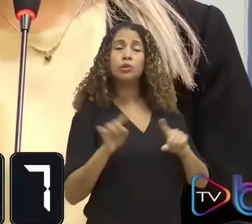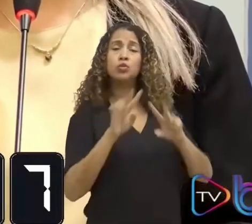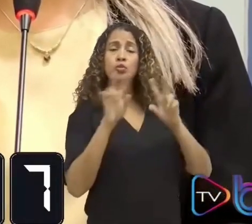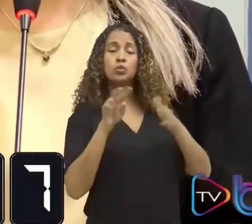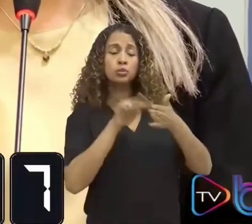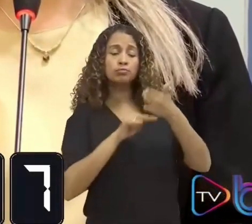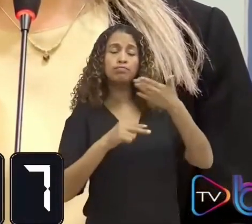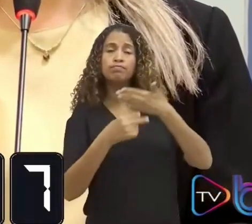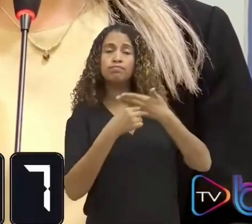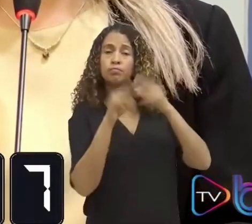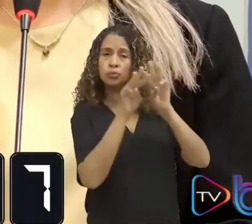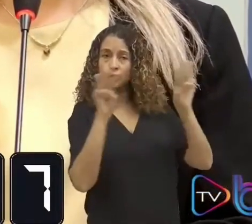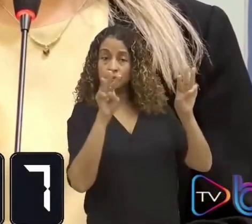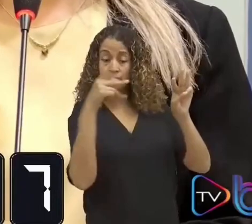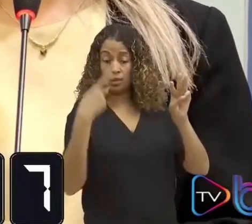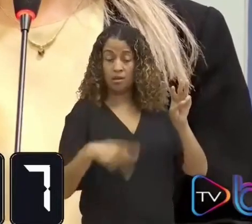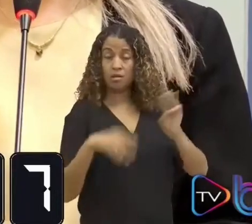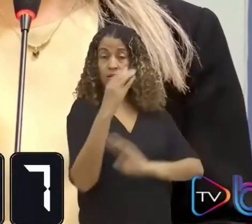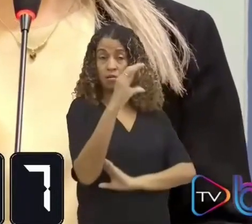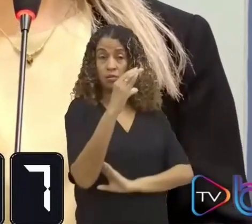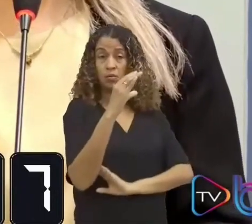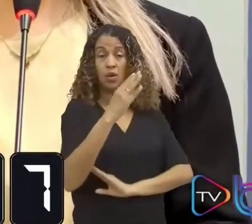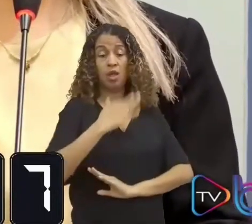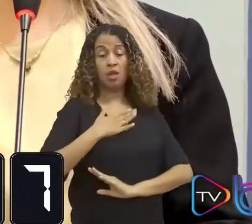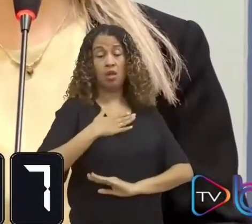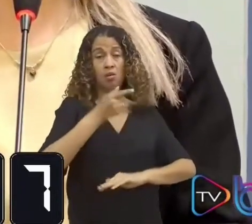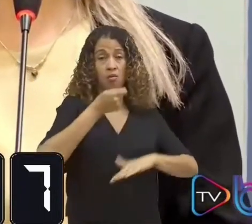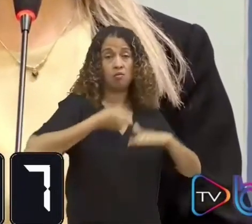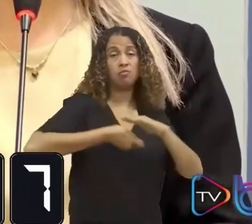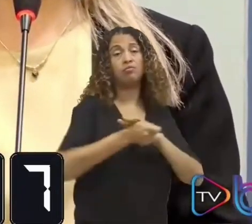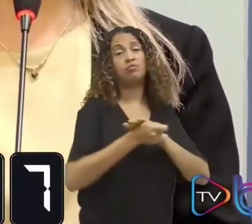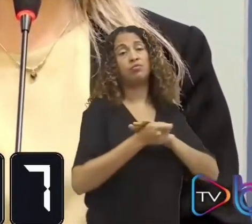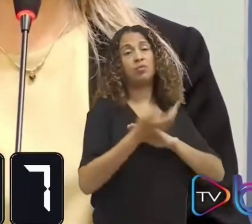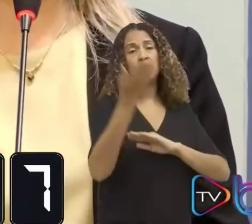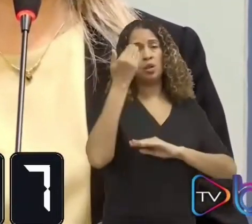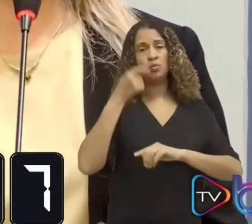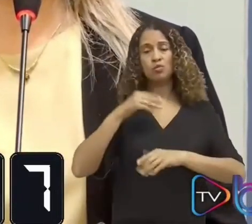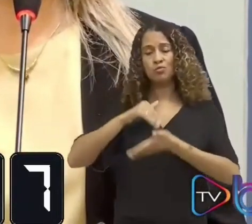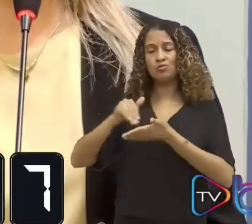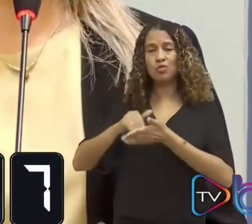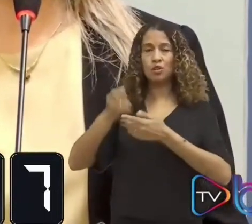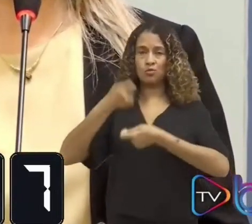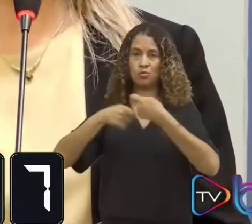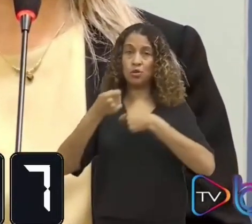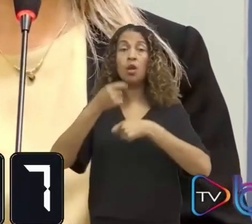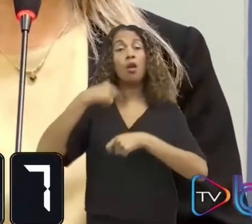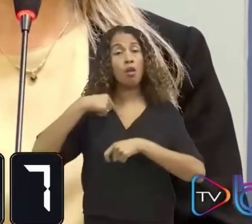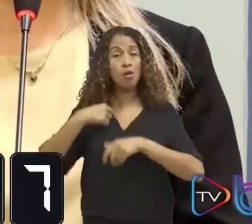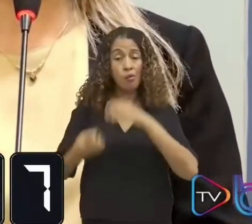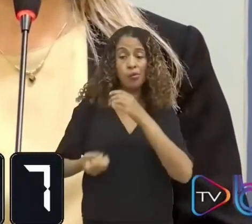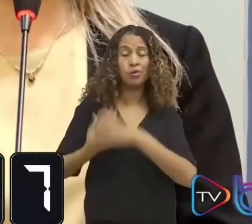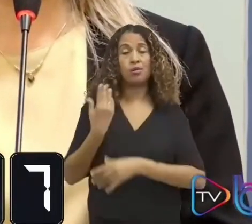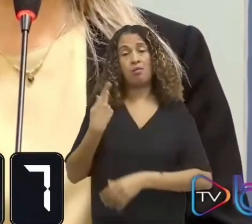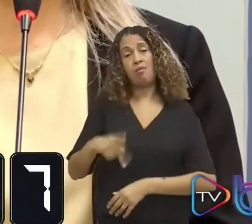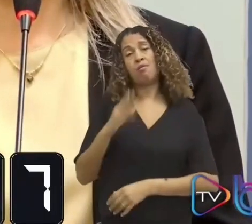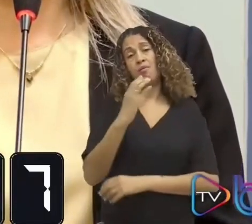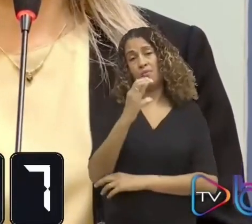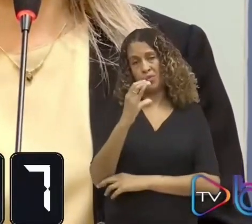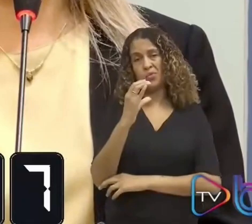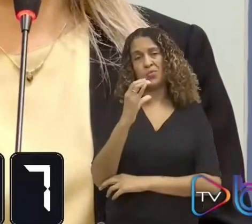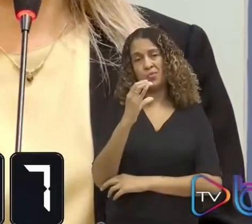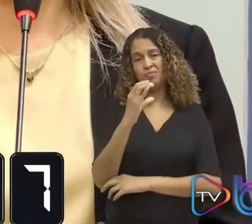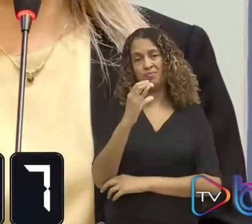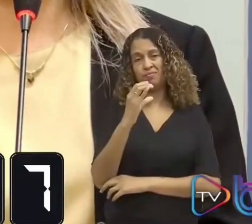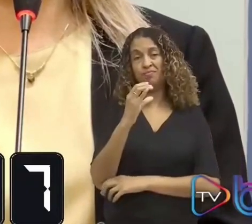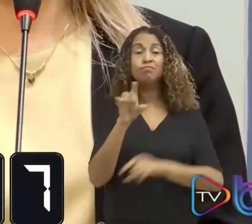O Portal da Transparência em Camboriú foi um implemento meu de quando eu era secretário de administração. Eu implantei o Portal da Transparência na cidade de Camboriú.